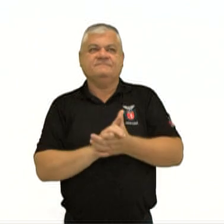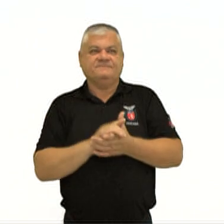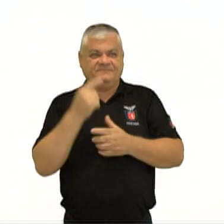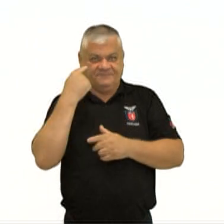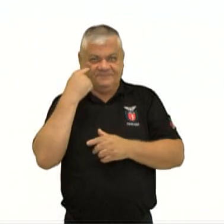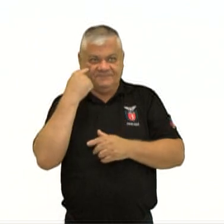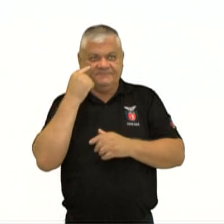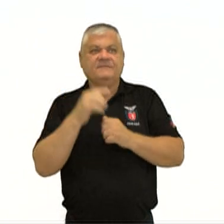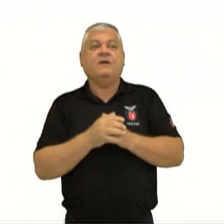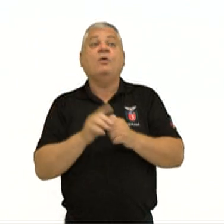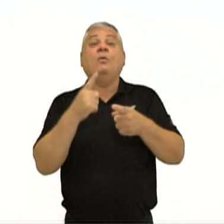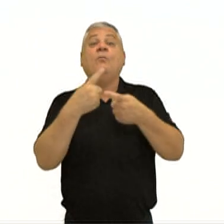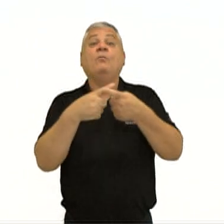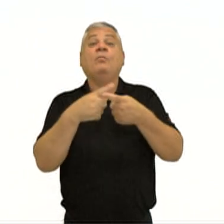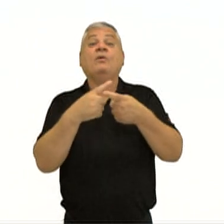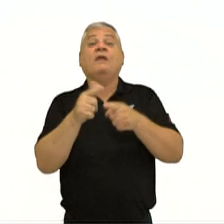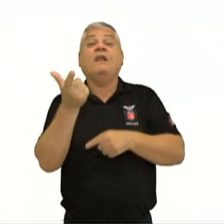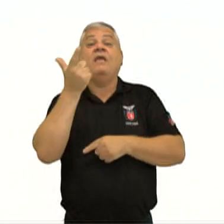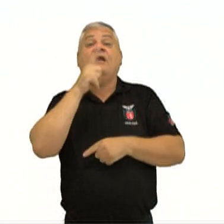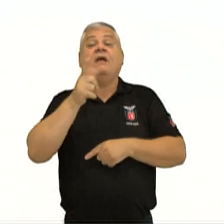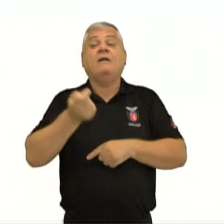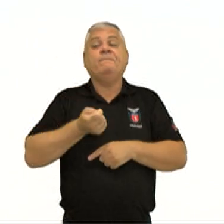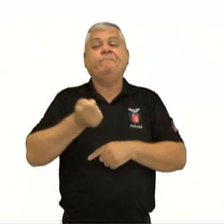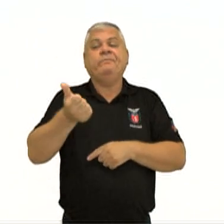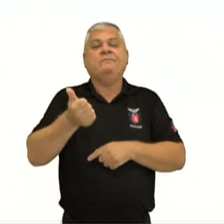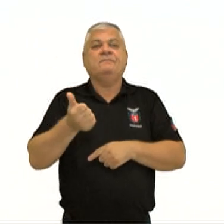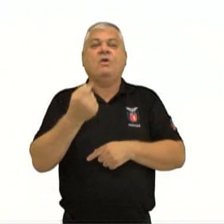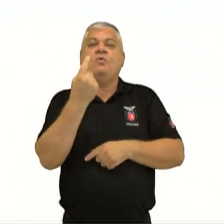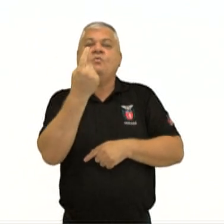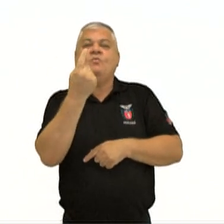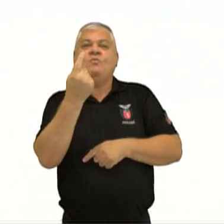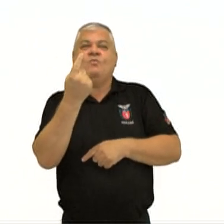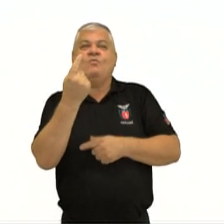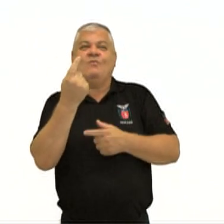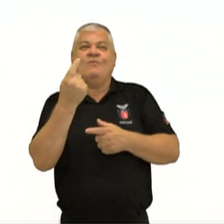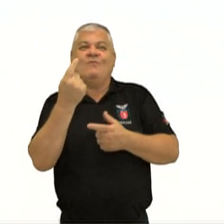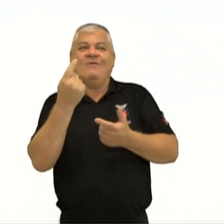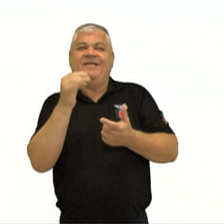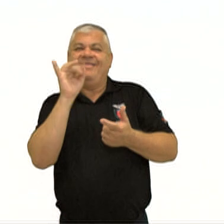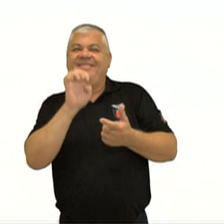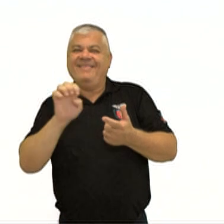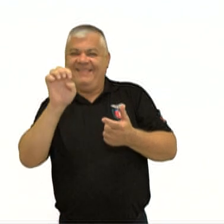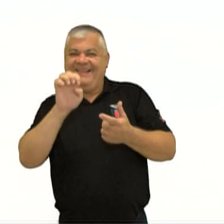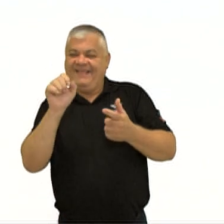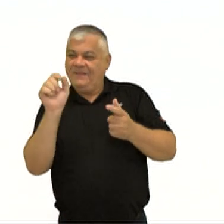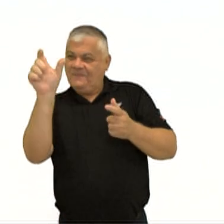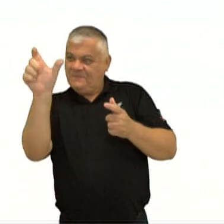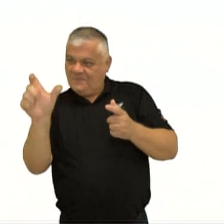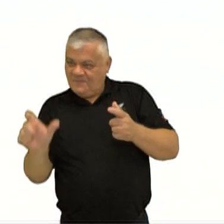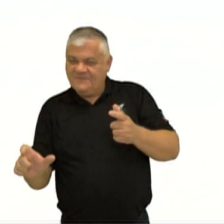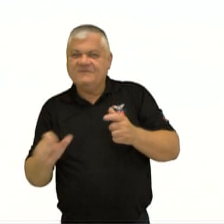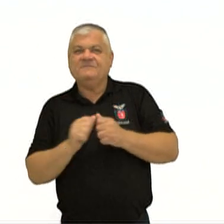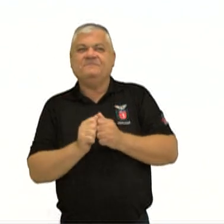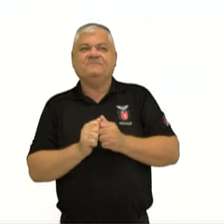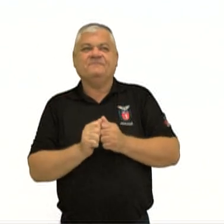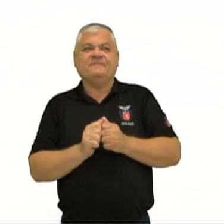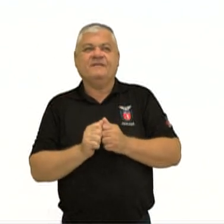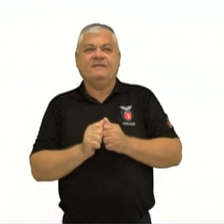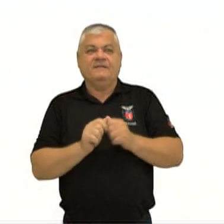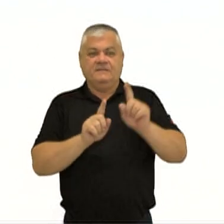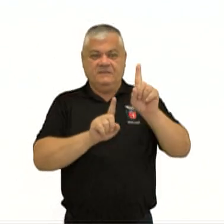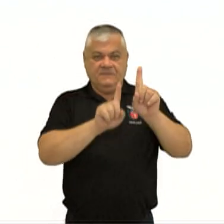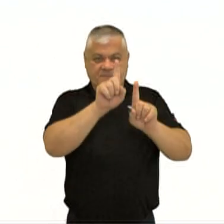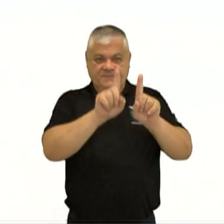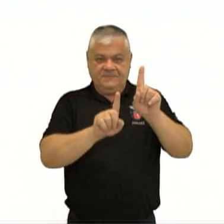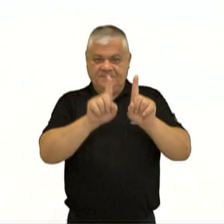p vazio, porque ele ganha um elétron aqui, então eu vou ficar com 3 orbitais p vazios e um